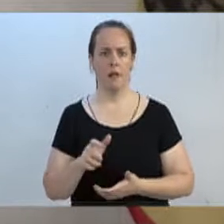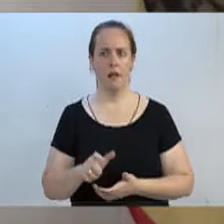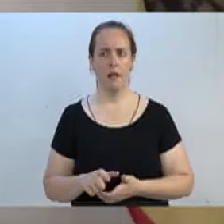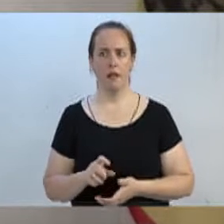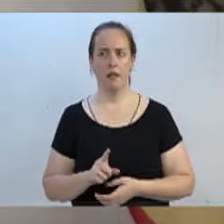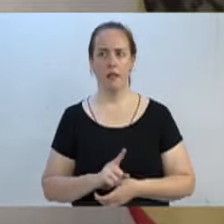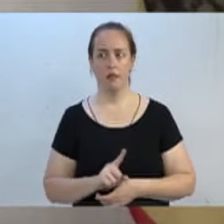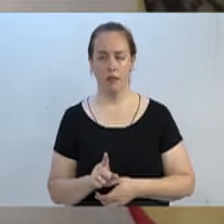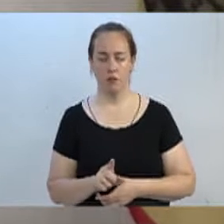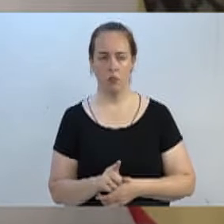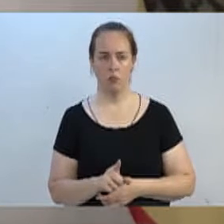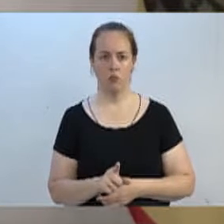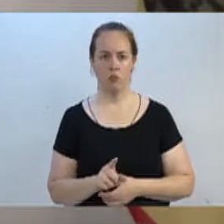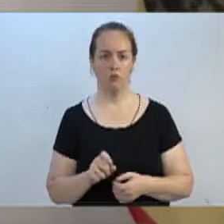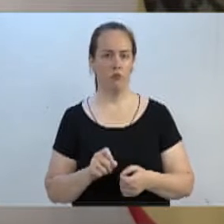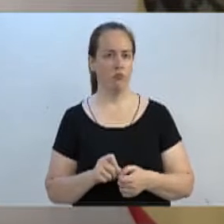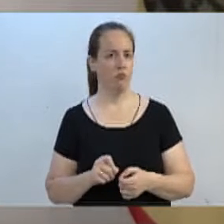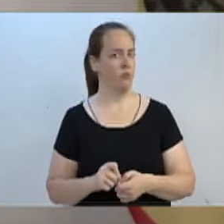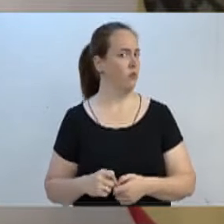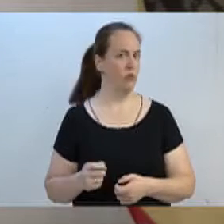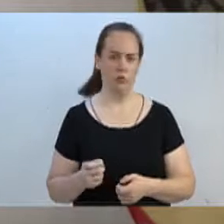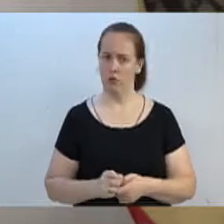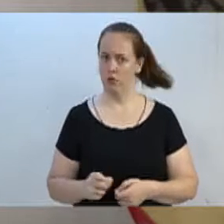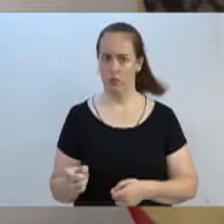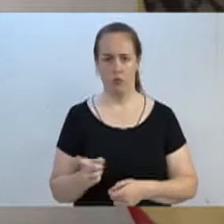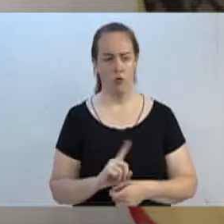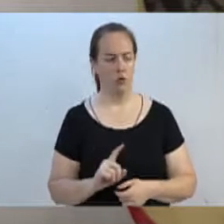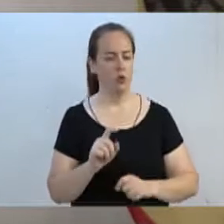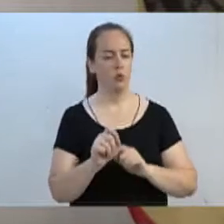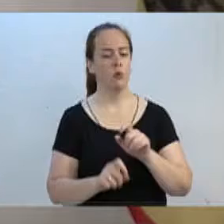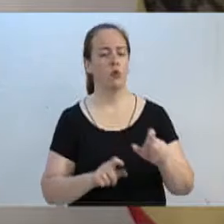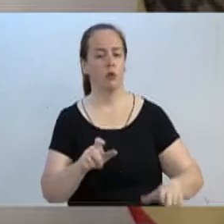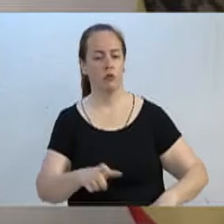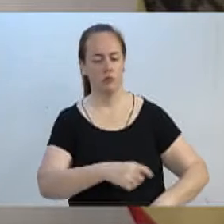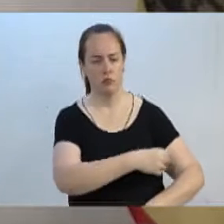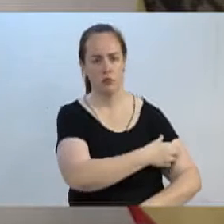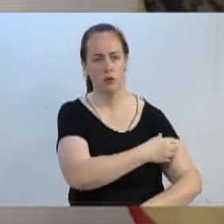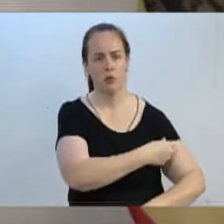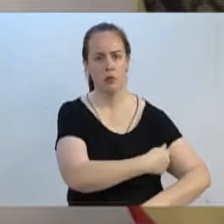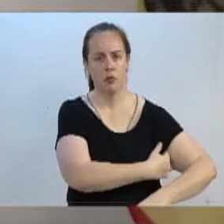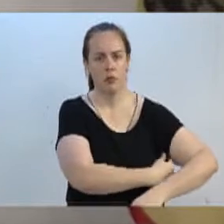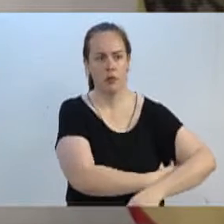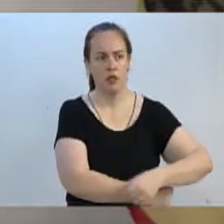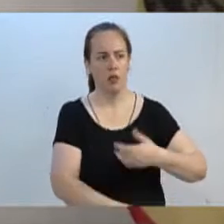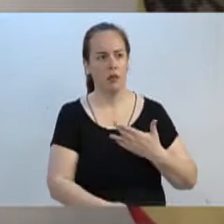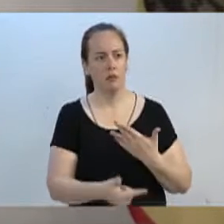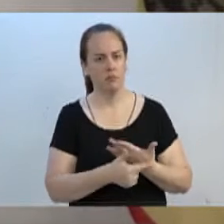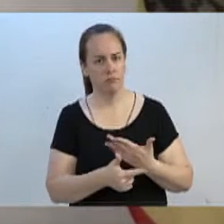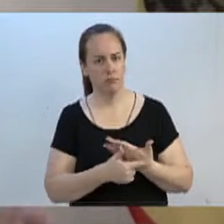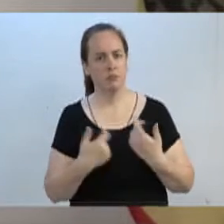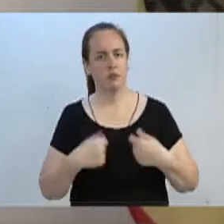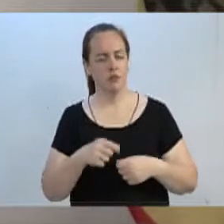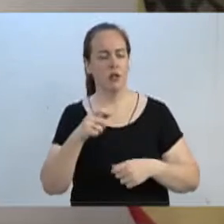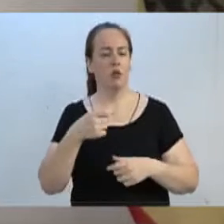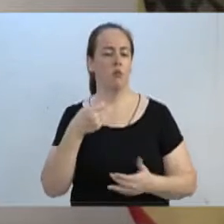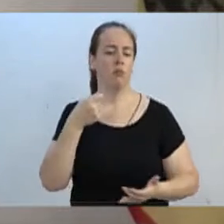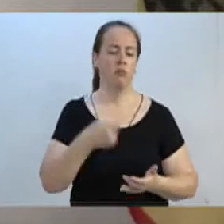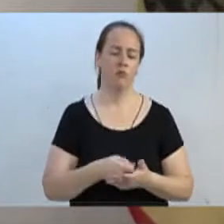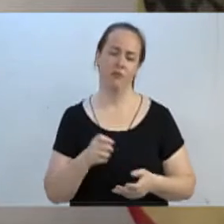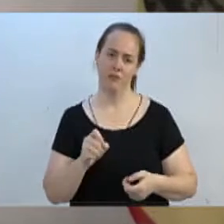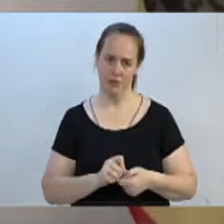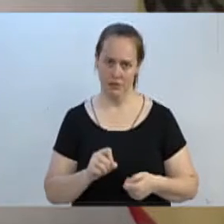não faz com que aquilo que ela tem decidido tenha que ser